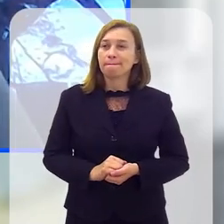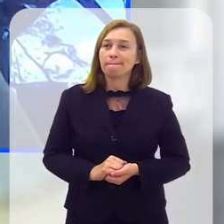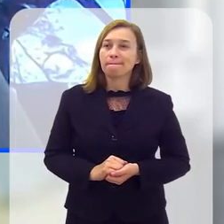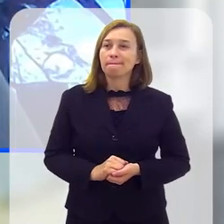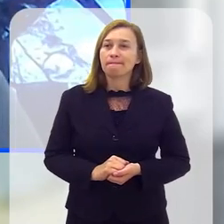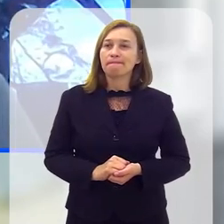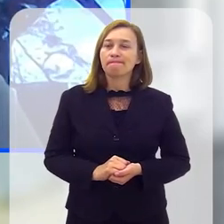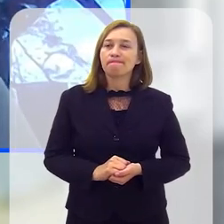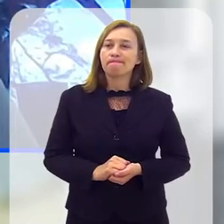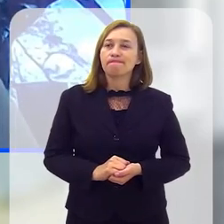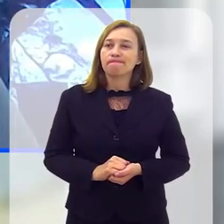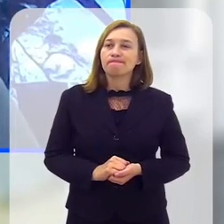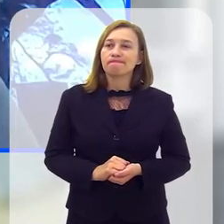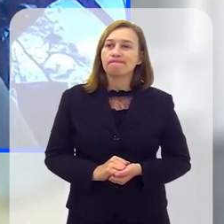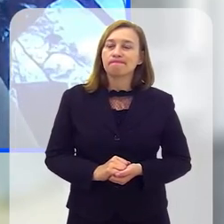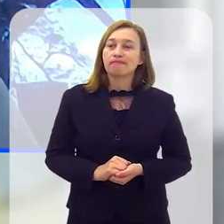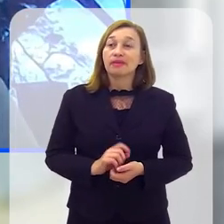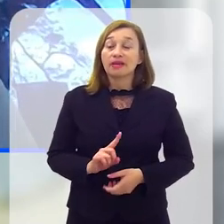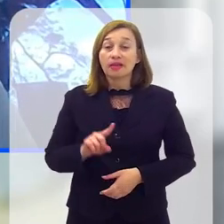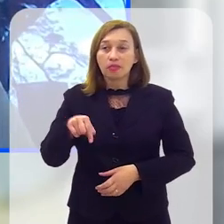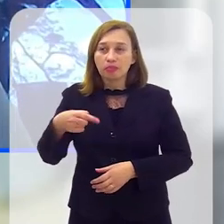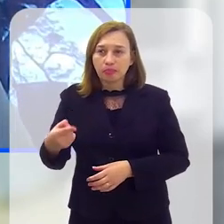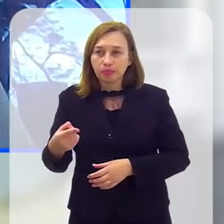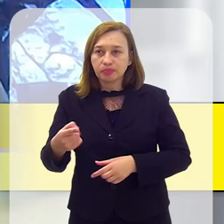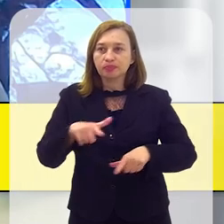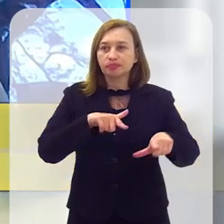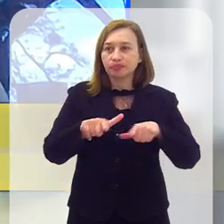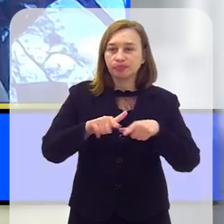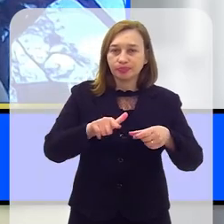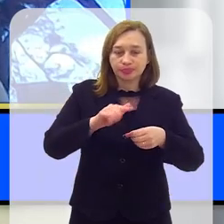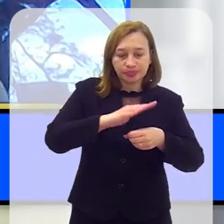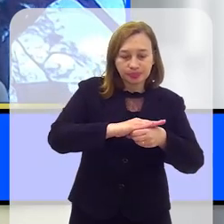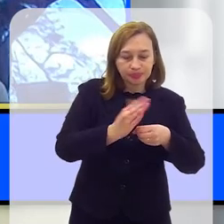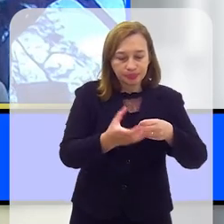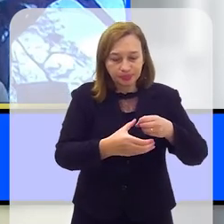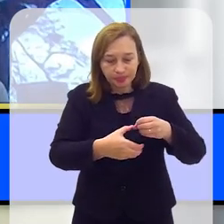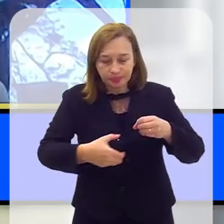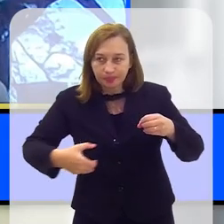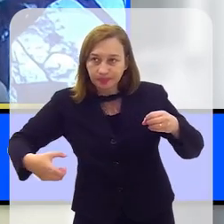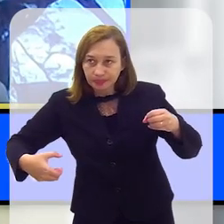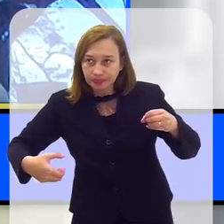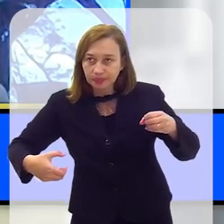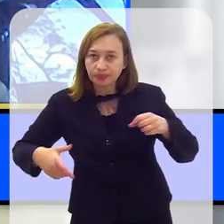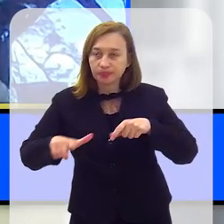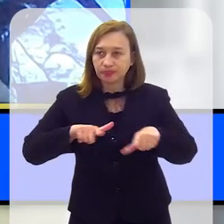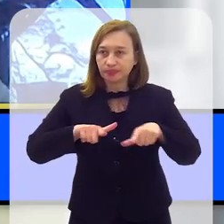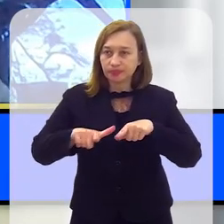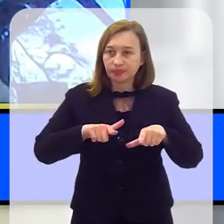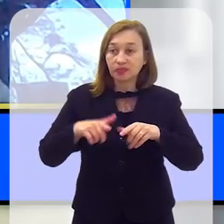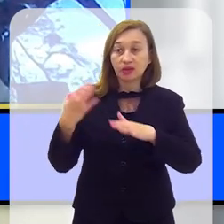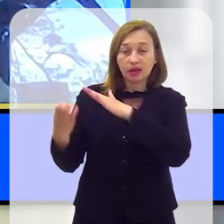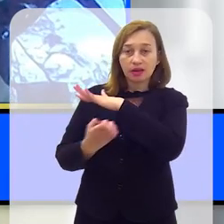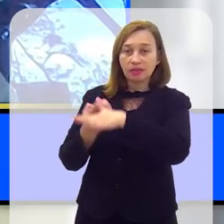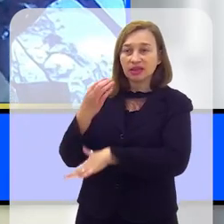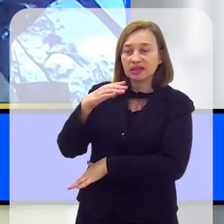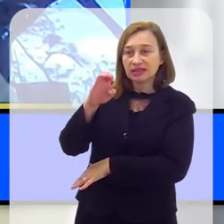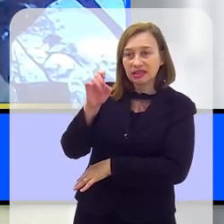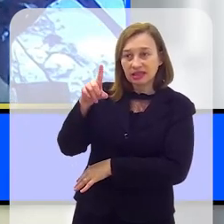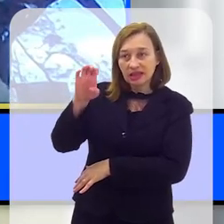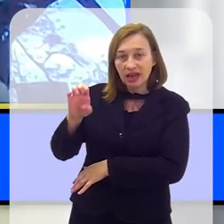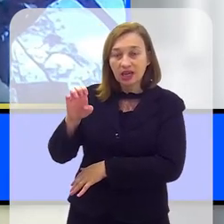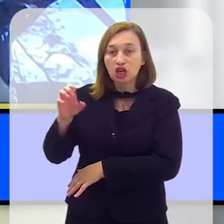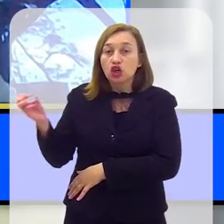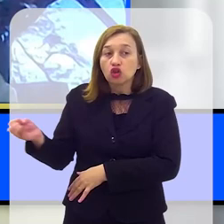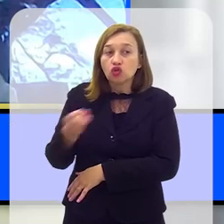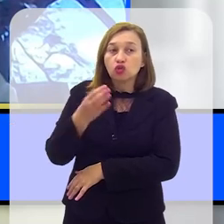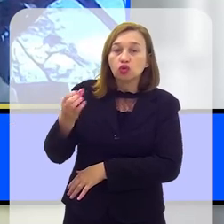nasceu após a concessão dos serviços de água e esgoto que tivemos, que eram operados pela SEDAI. E agora temos